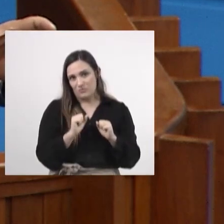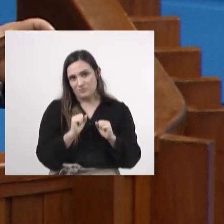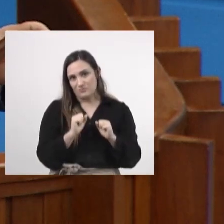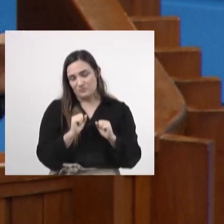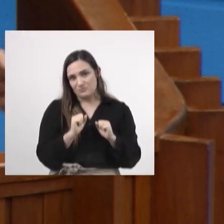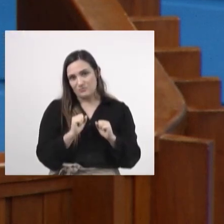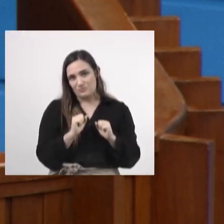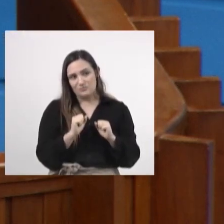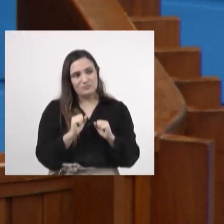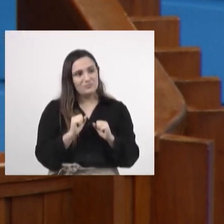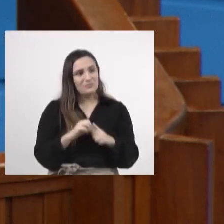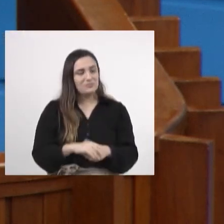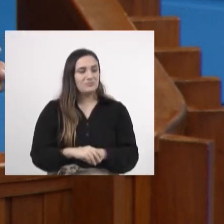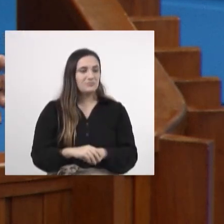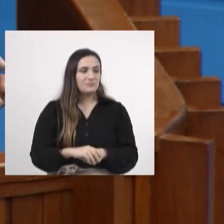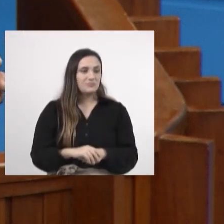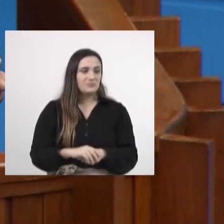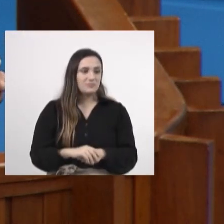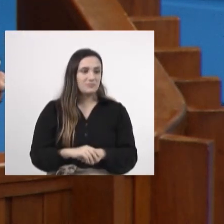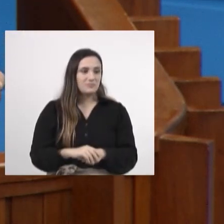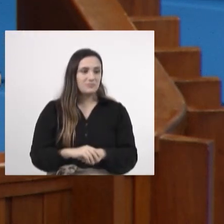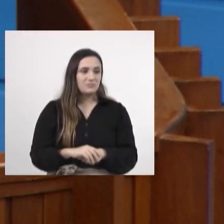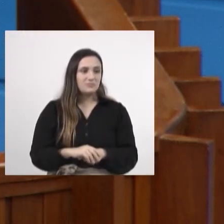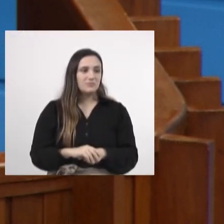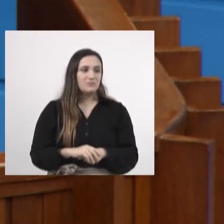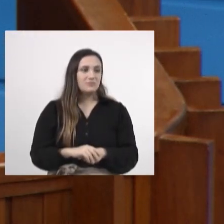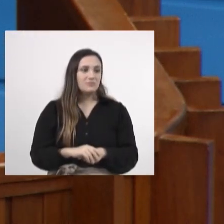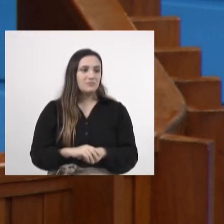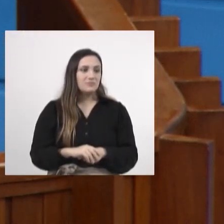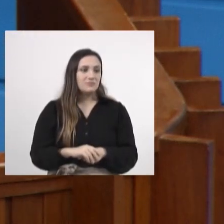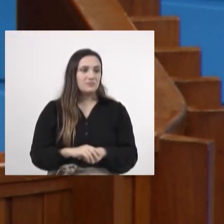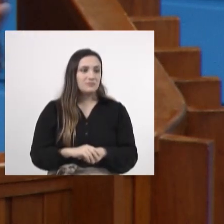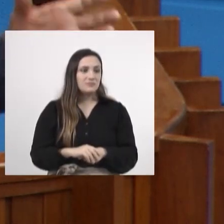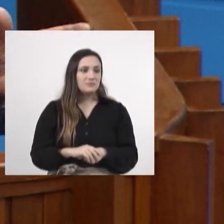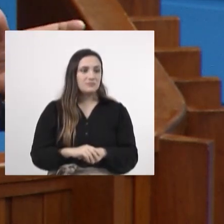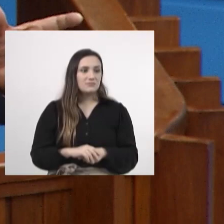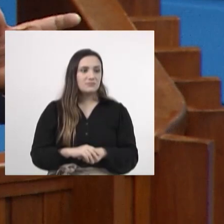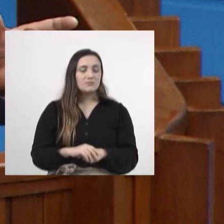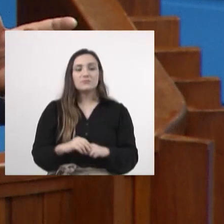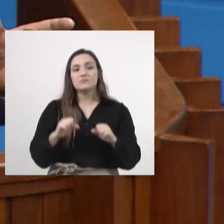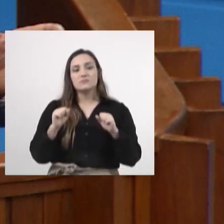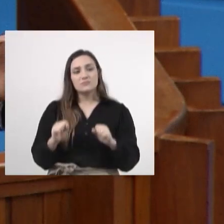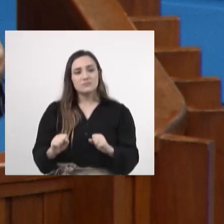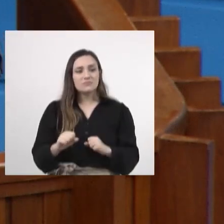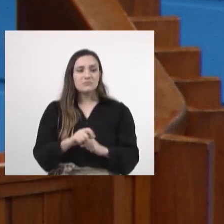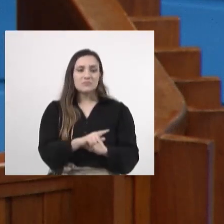aprovada, nada impede de presidente nenhum